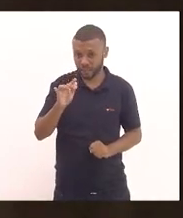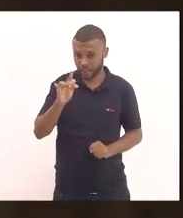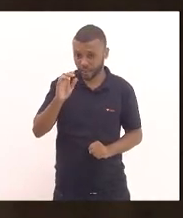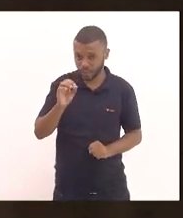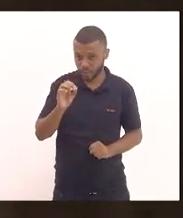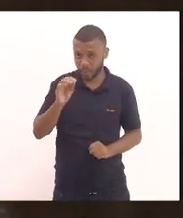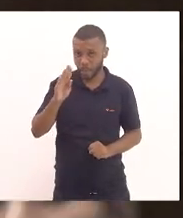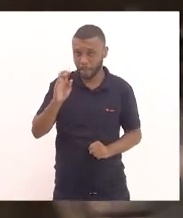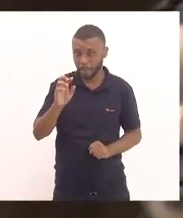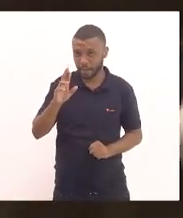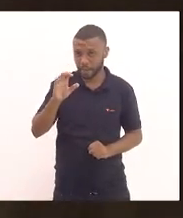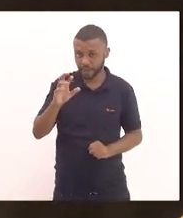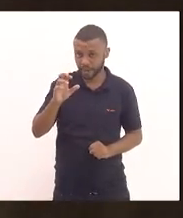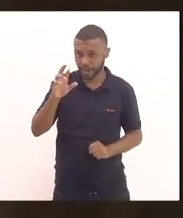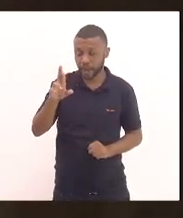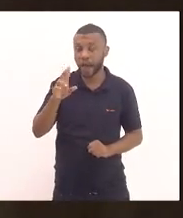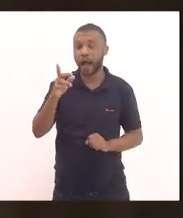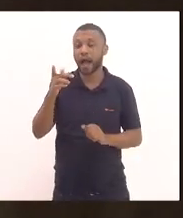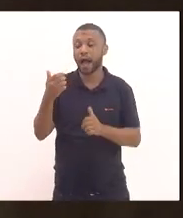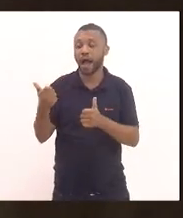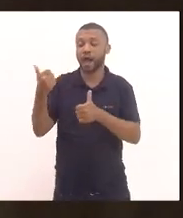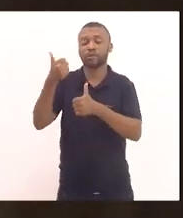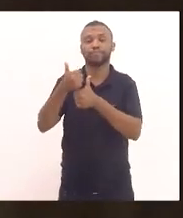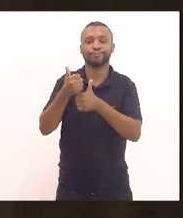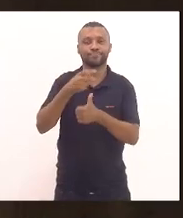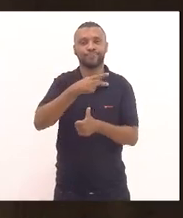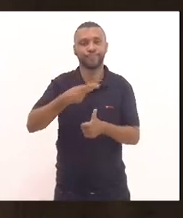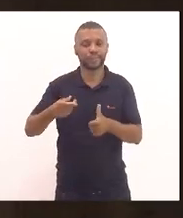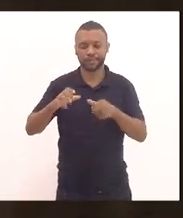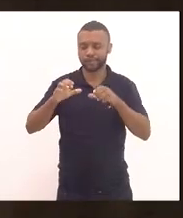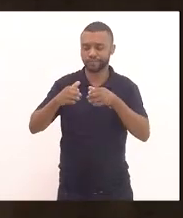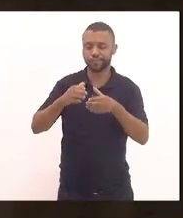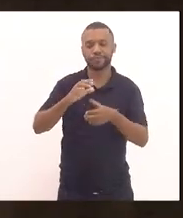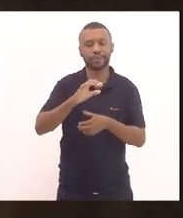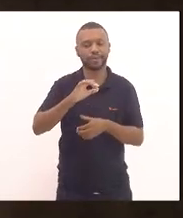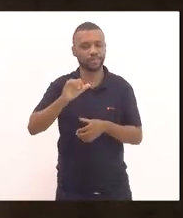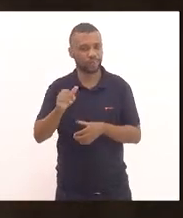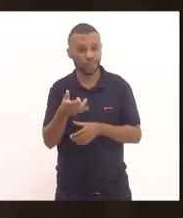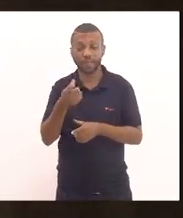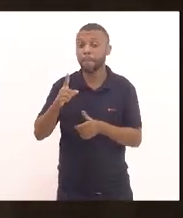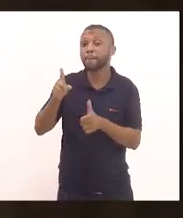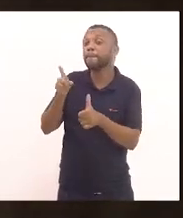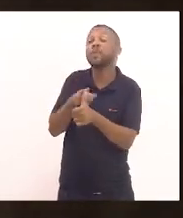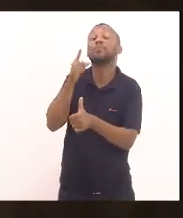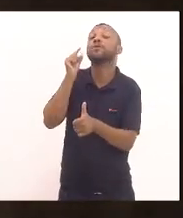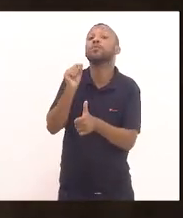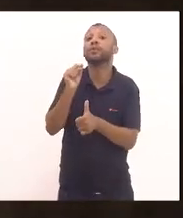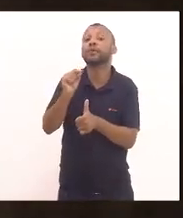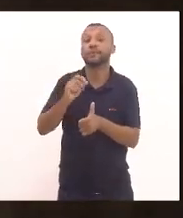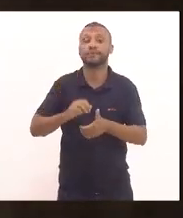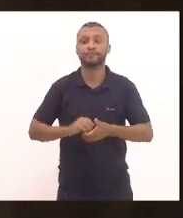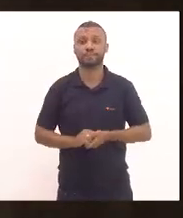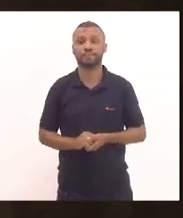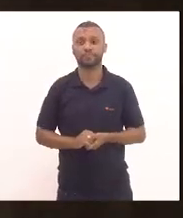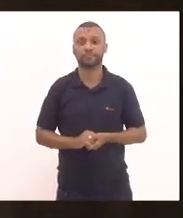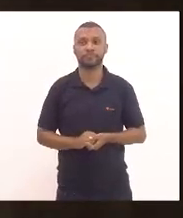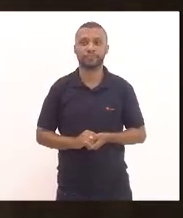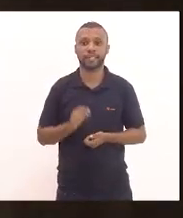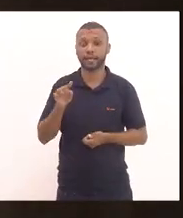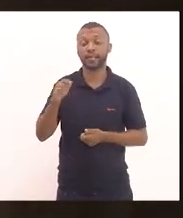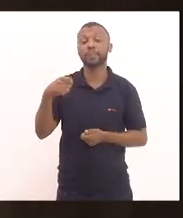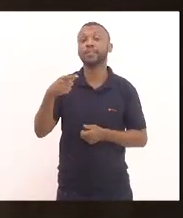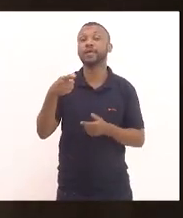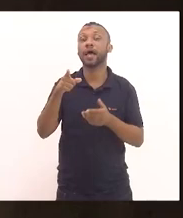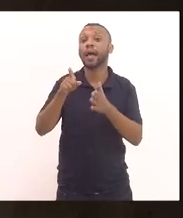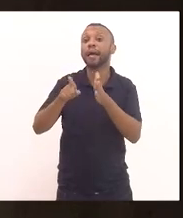assumir a presidência da CCJ. Primeiro, senhor presidente, que ele tem que ser